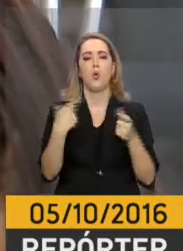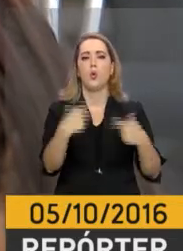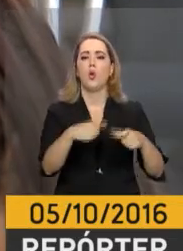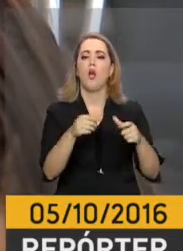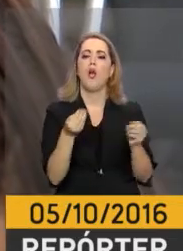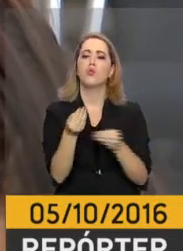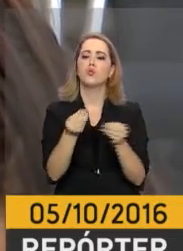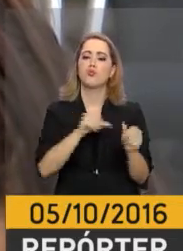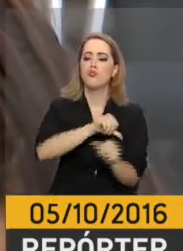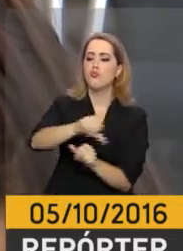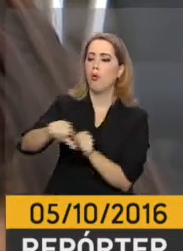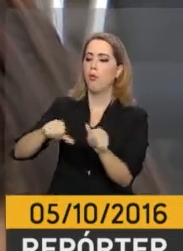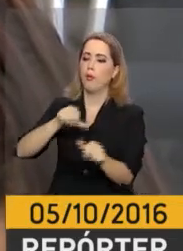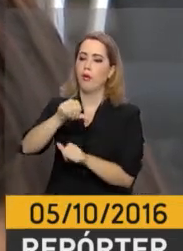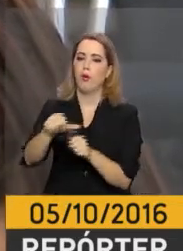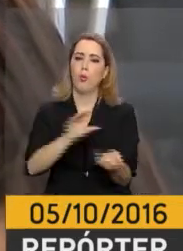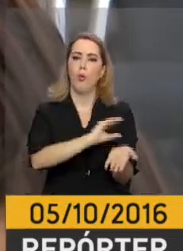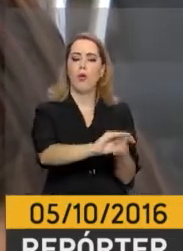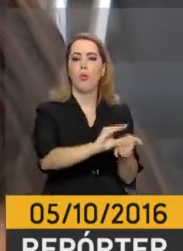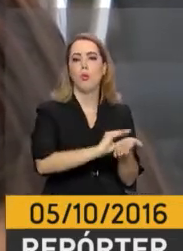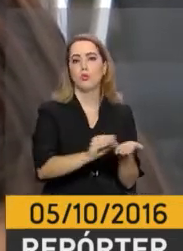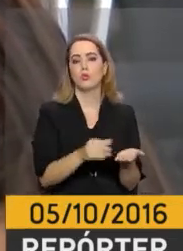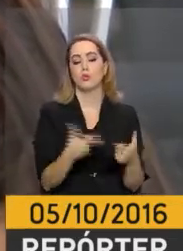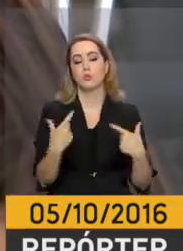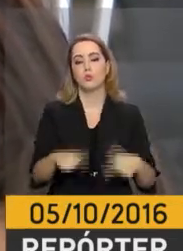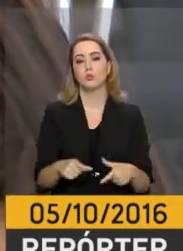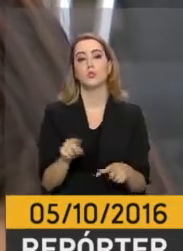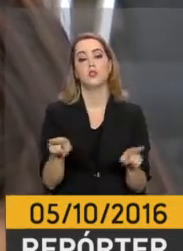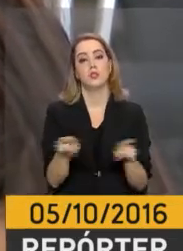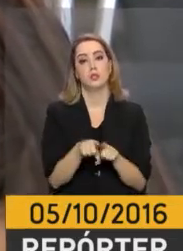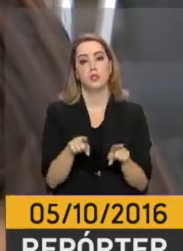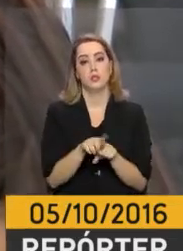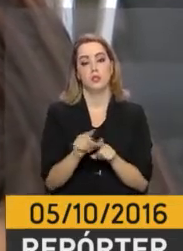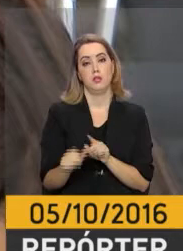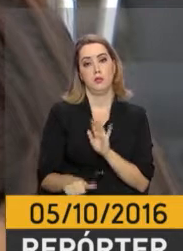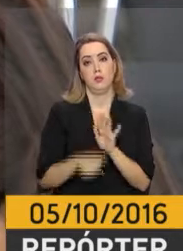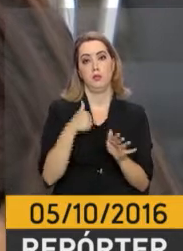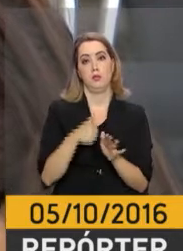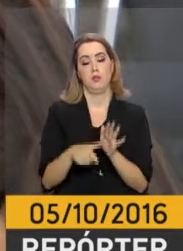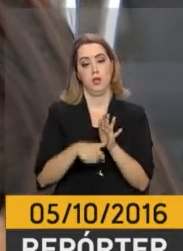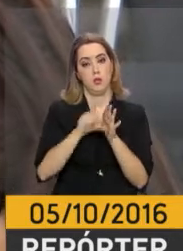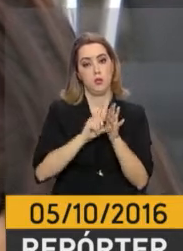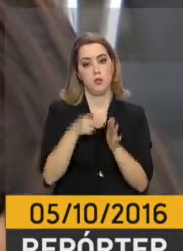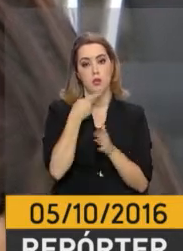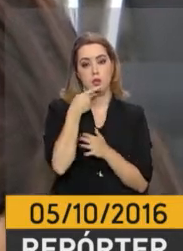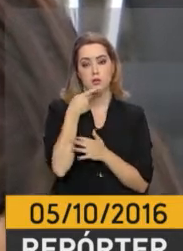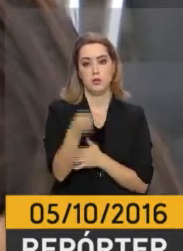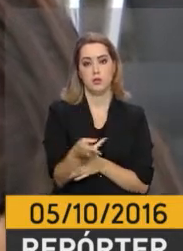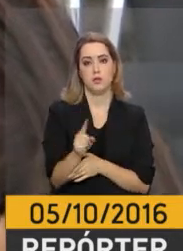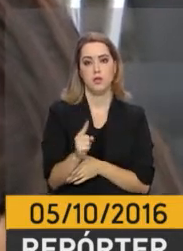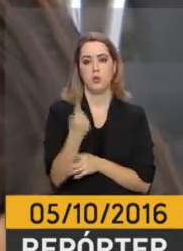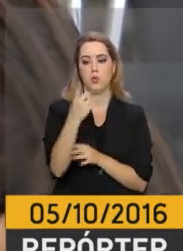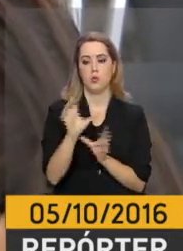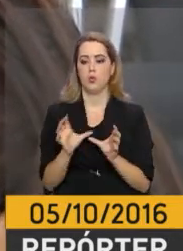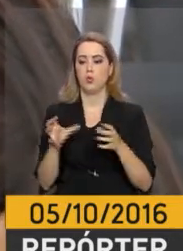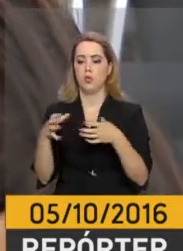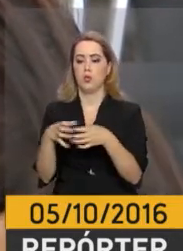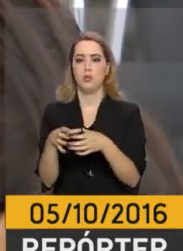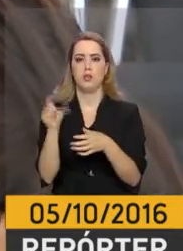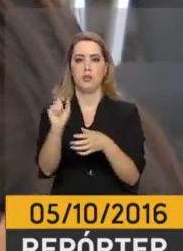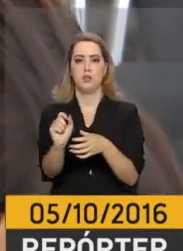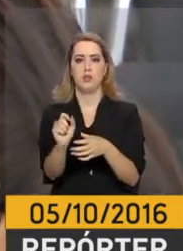remanejado de onde estão saindo os recursos de outra coisa primeiro havia sido dito que era uma equipe